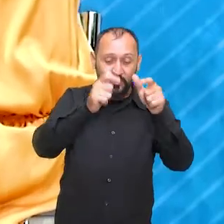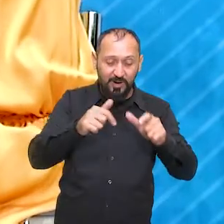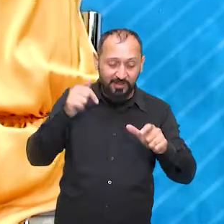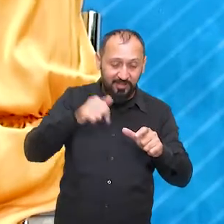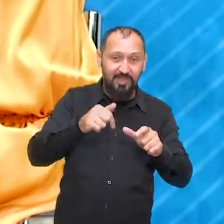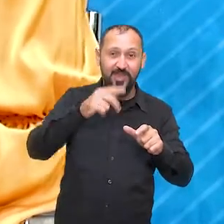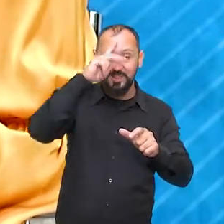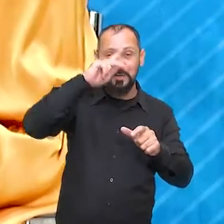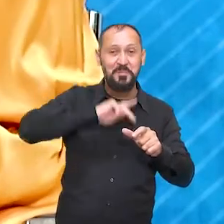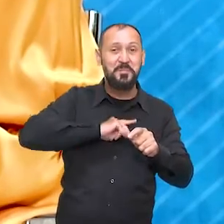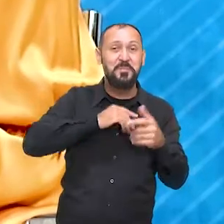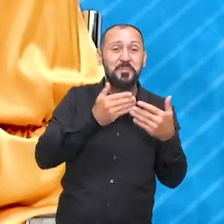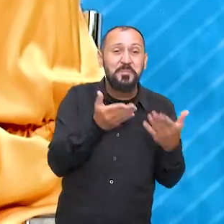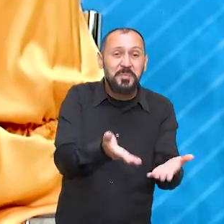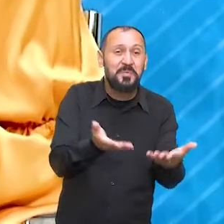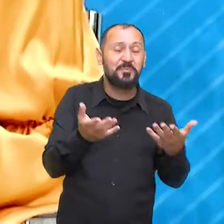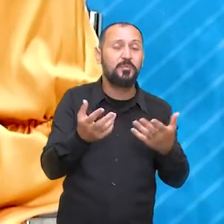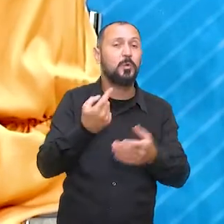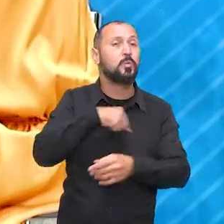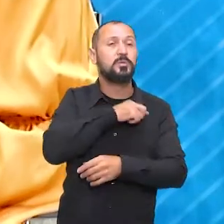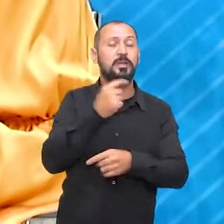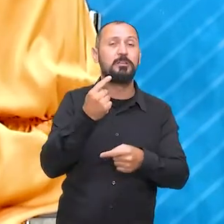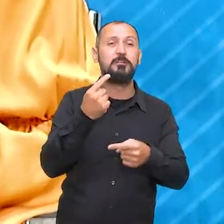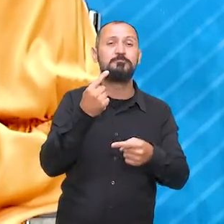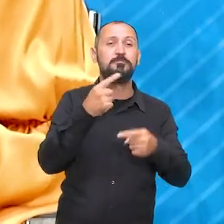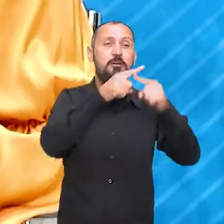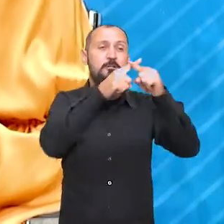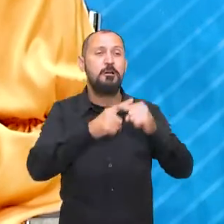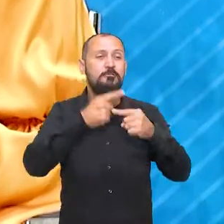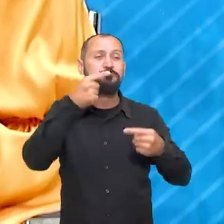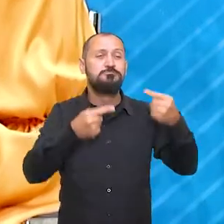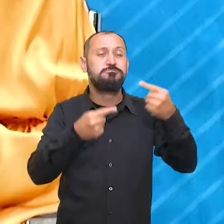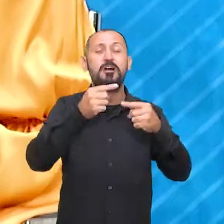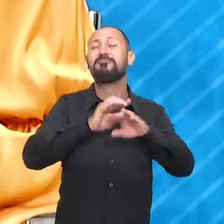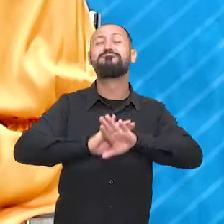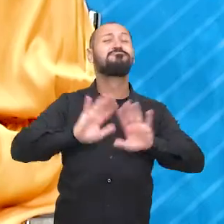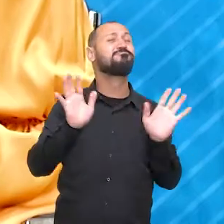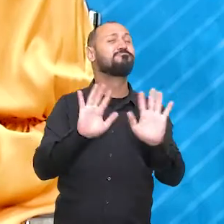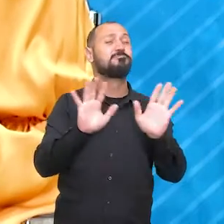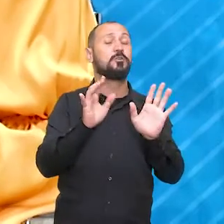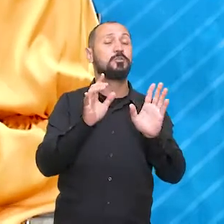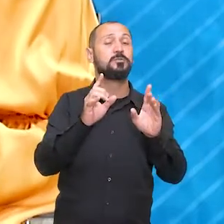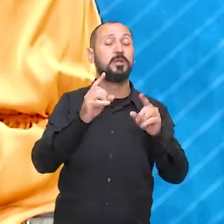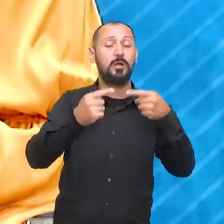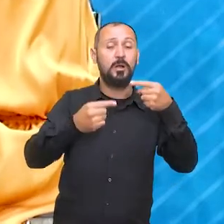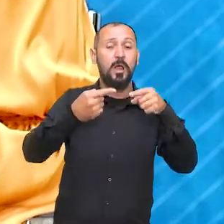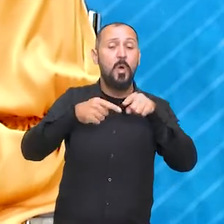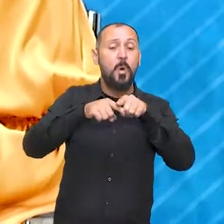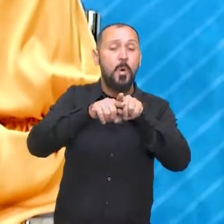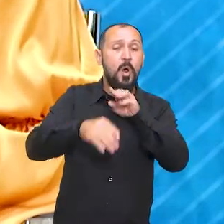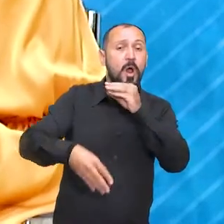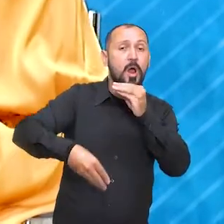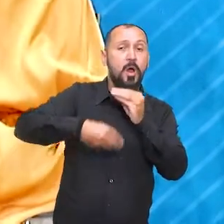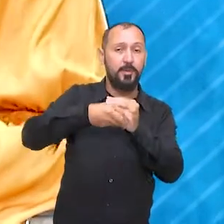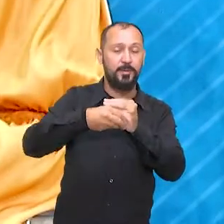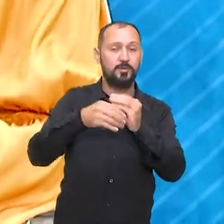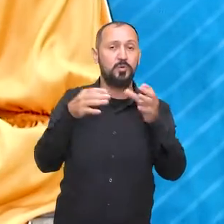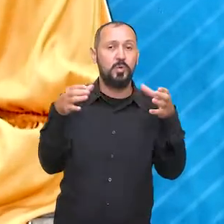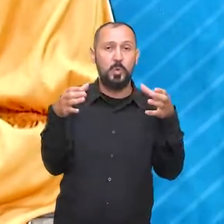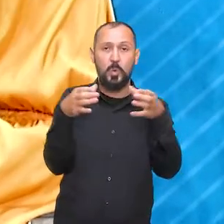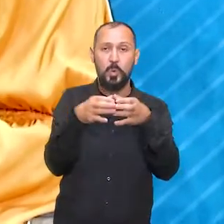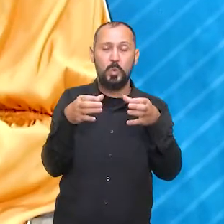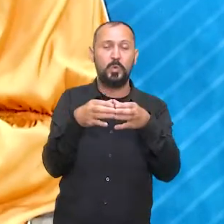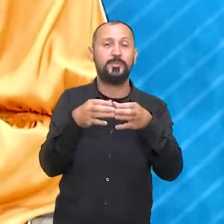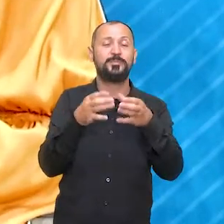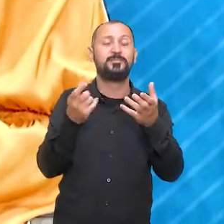dela, né, e como você falou, a gente não está aqui para disputar. De forma alguma. Né? A gente está aqui para somar e junto com